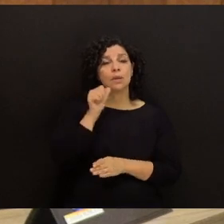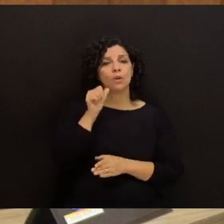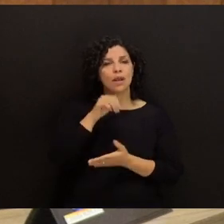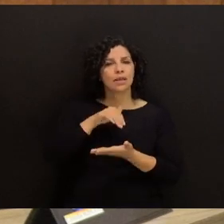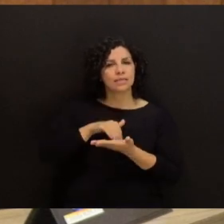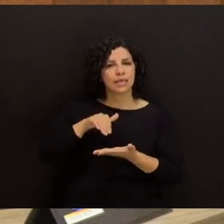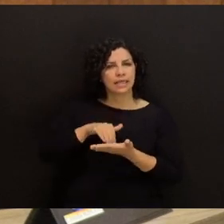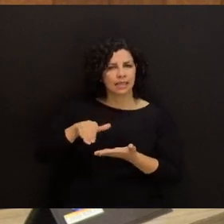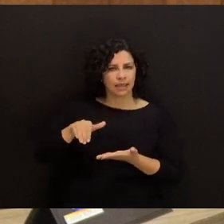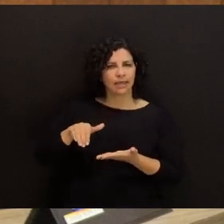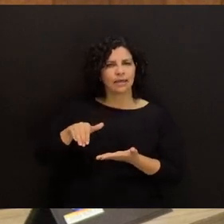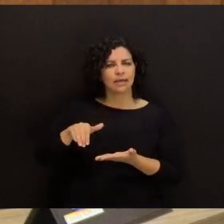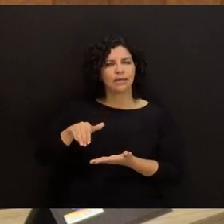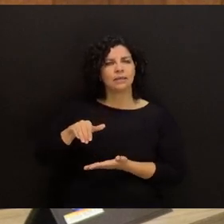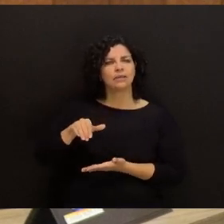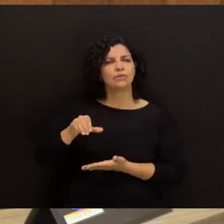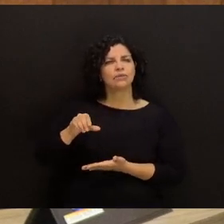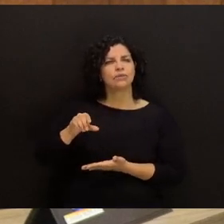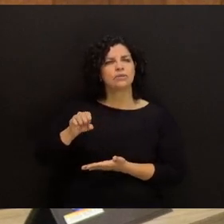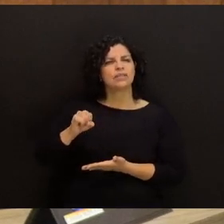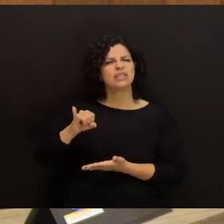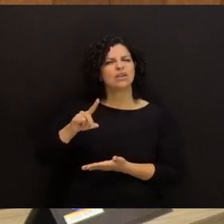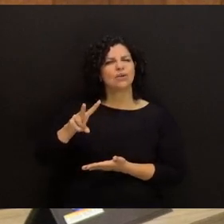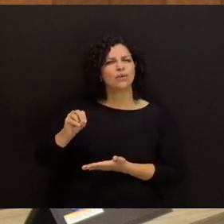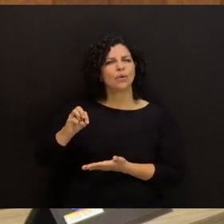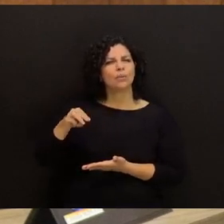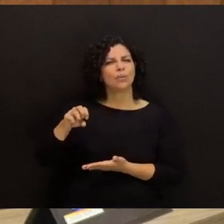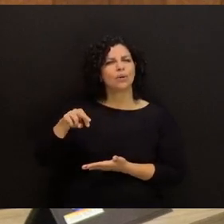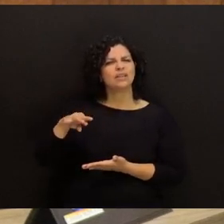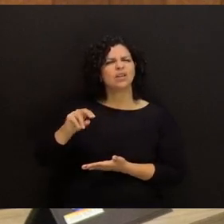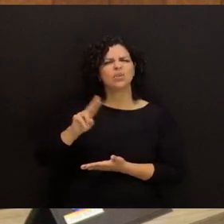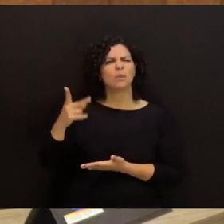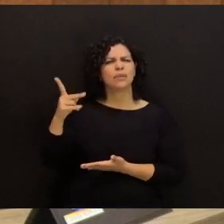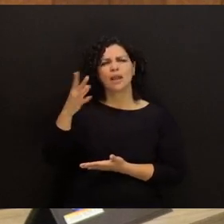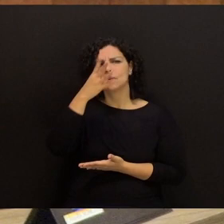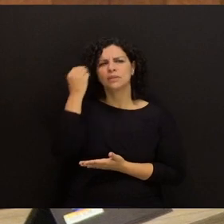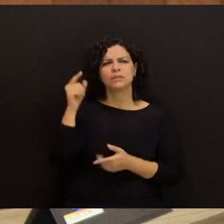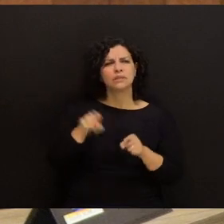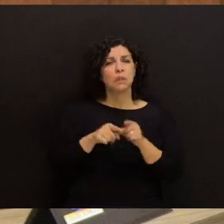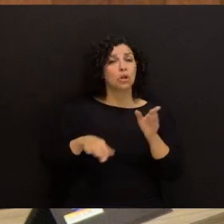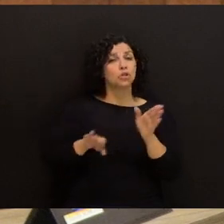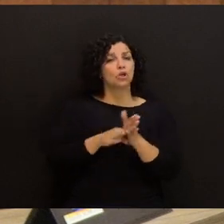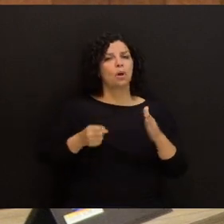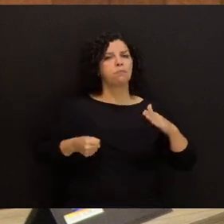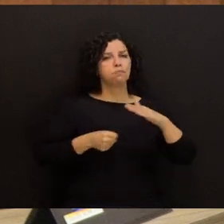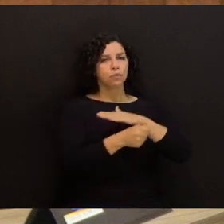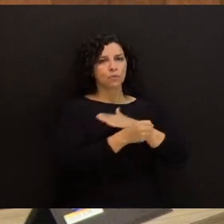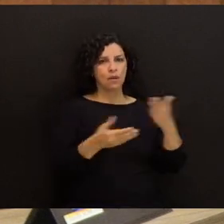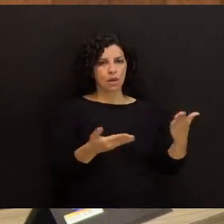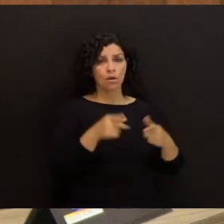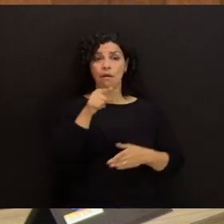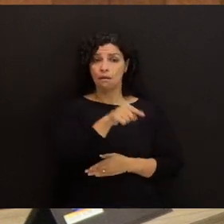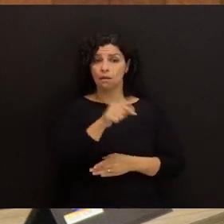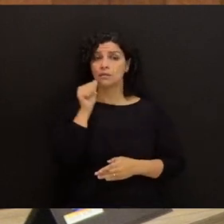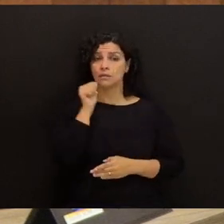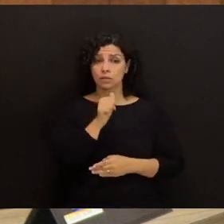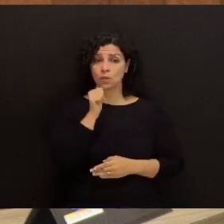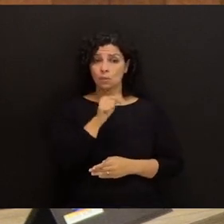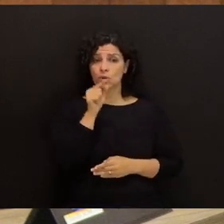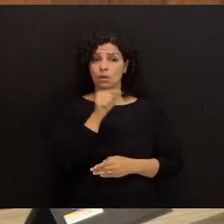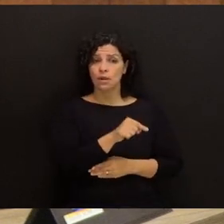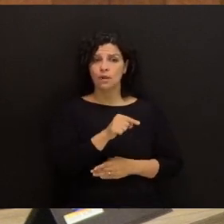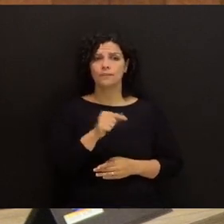do Monteiro eu não recordo o nome dela por isso que eu não tô citando ela entrou recentemente mas que porventura